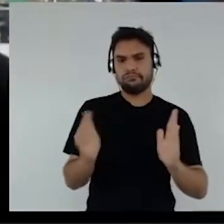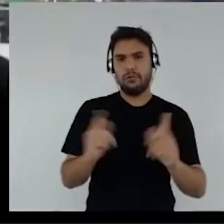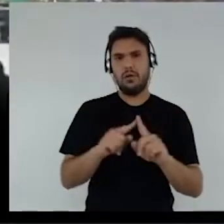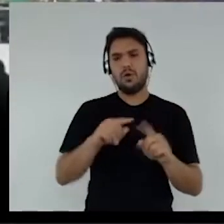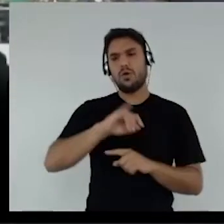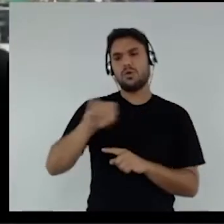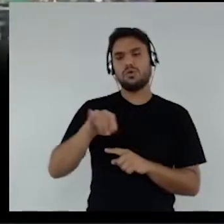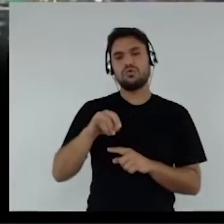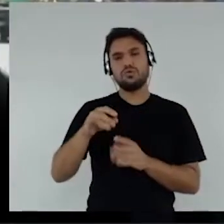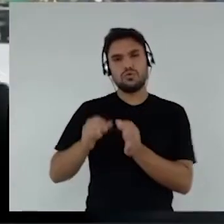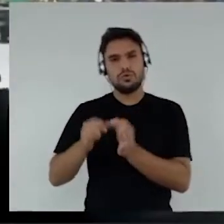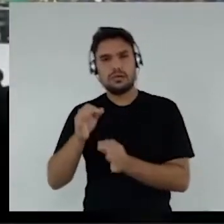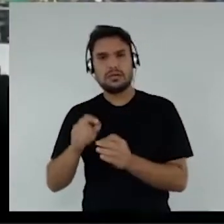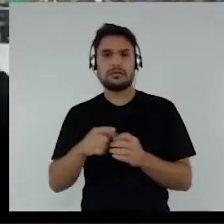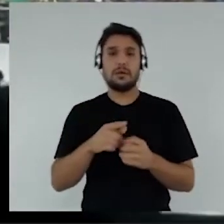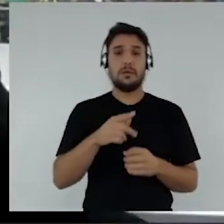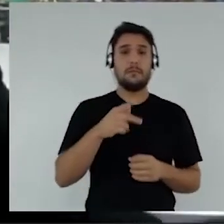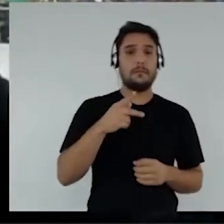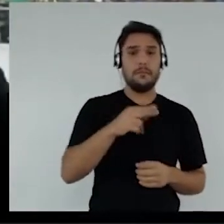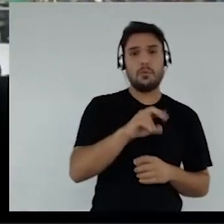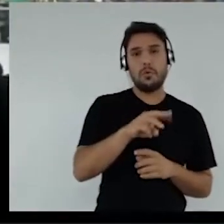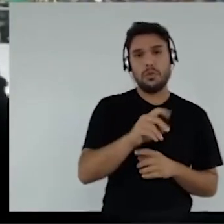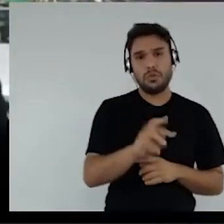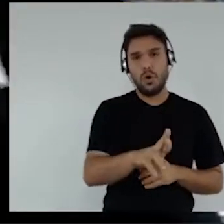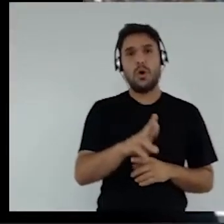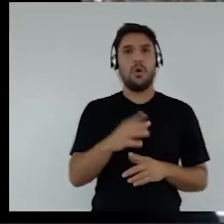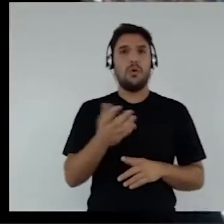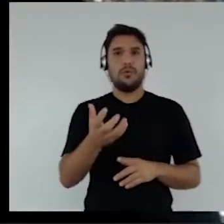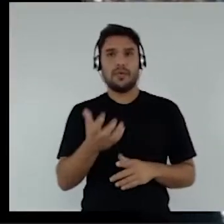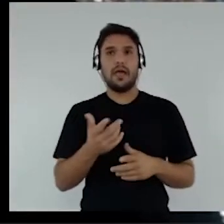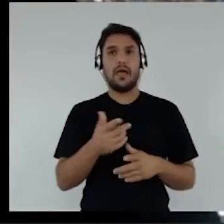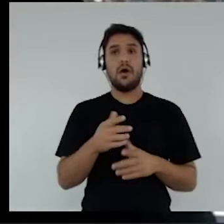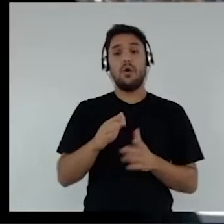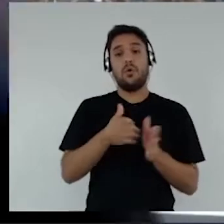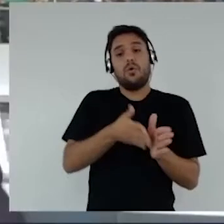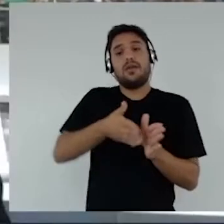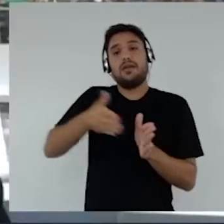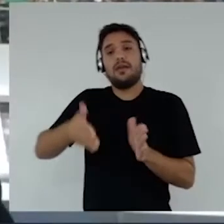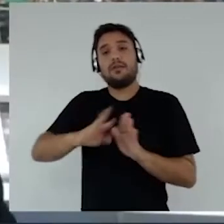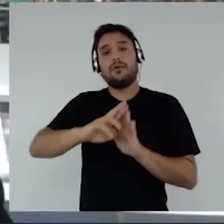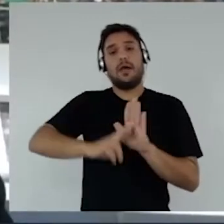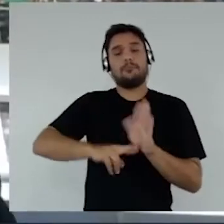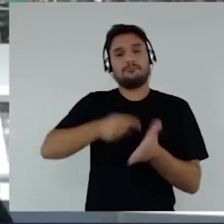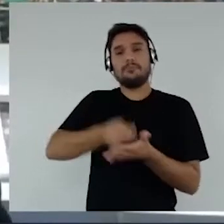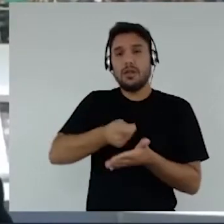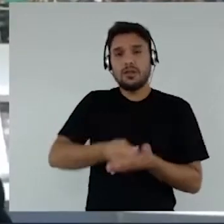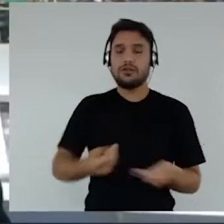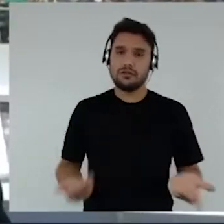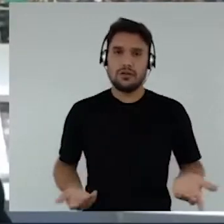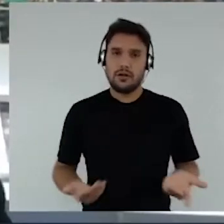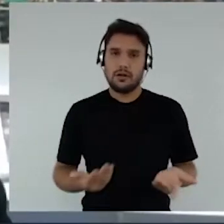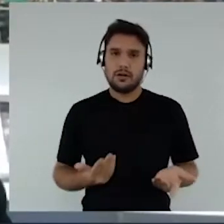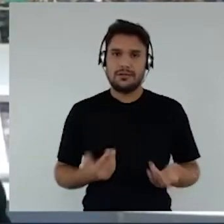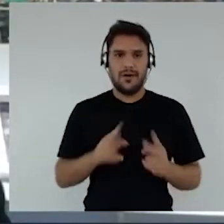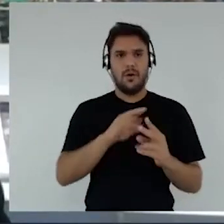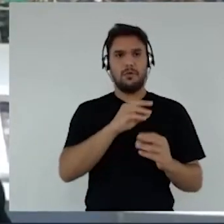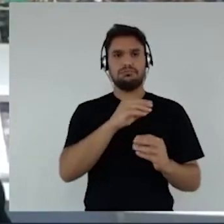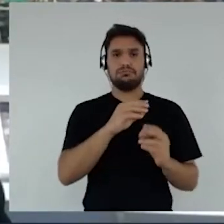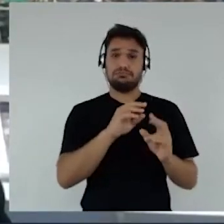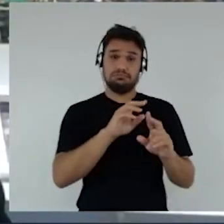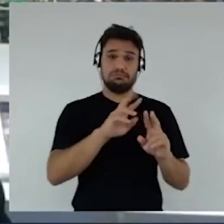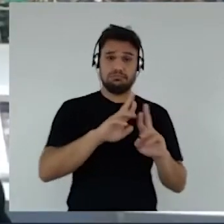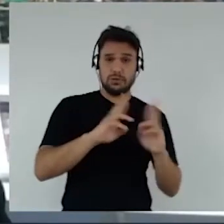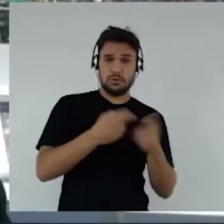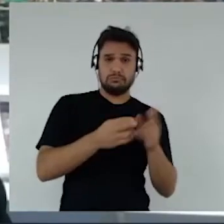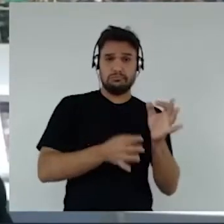juízes e promotores esperam do rito, da forma. O rito e a forma devem ser rígidos, tá? Então, olha, a virtualização dos atos de julgamento